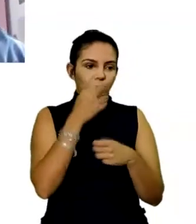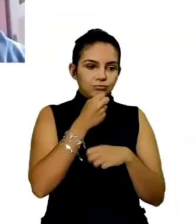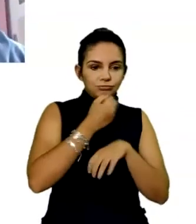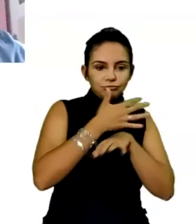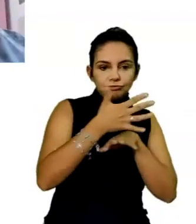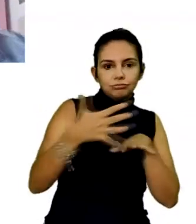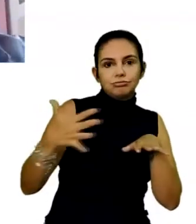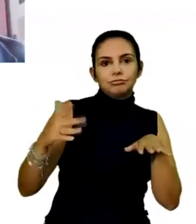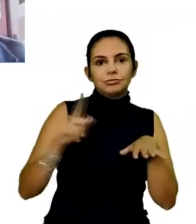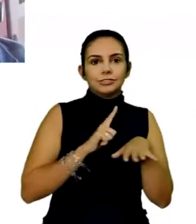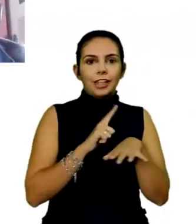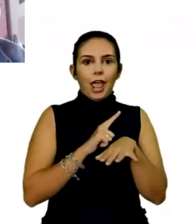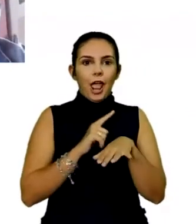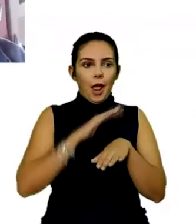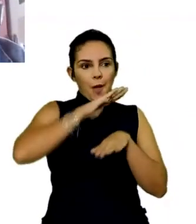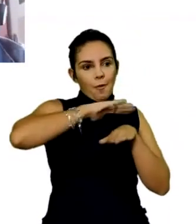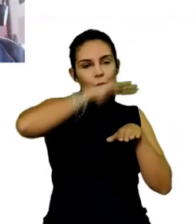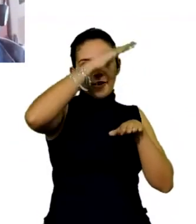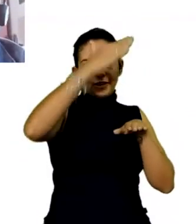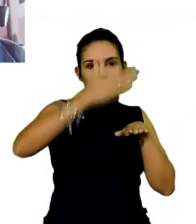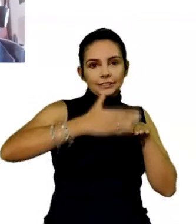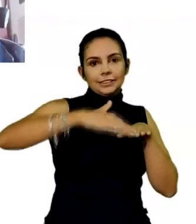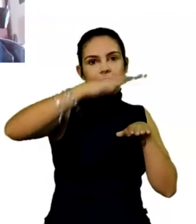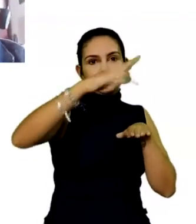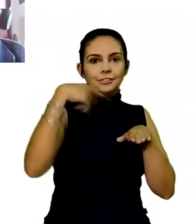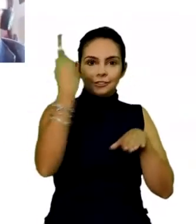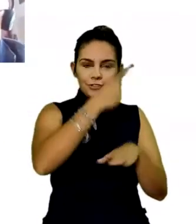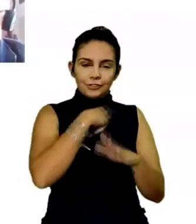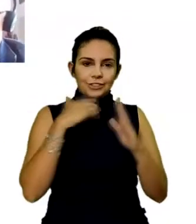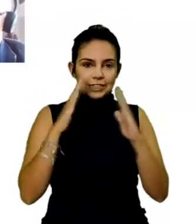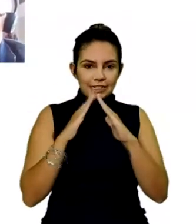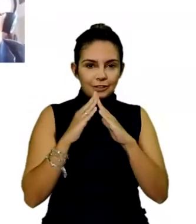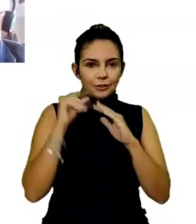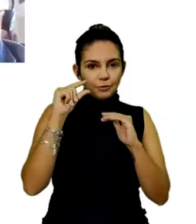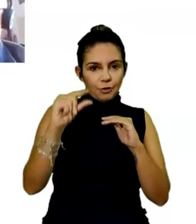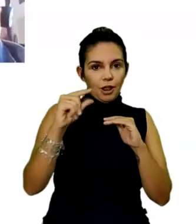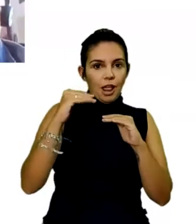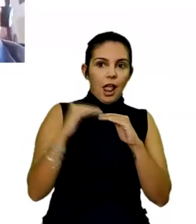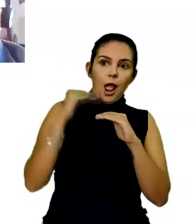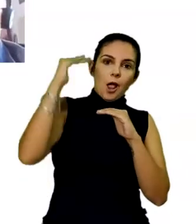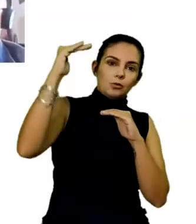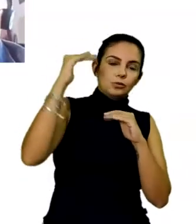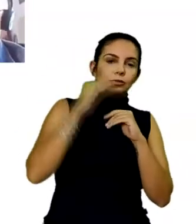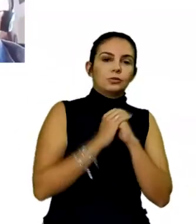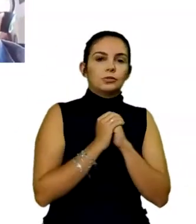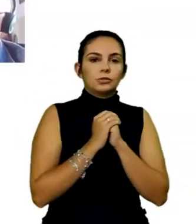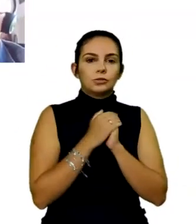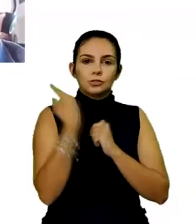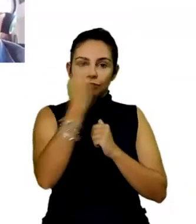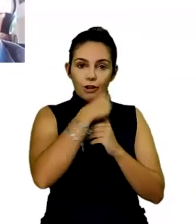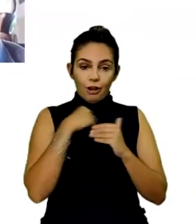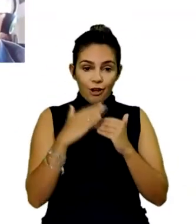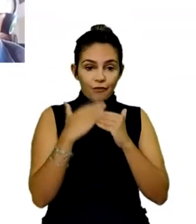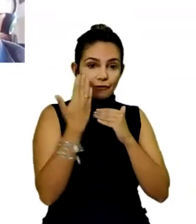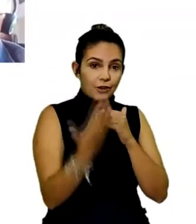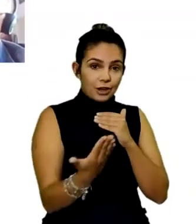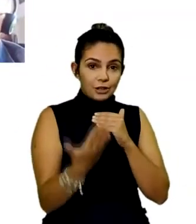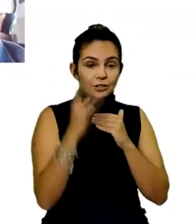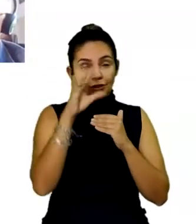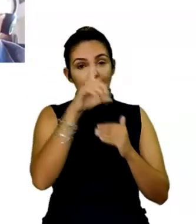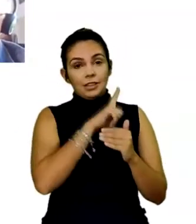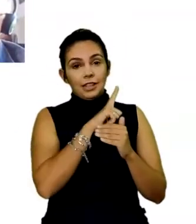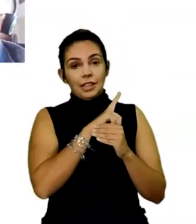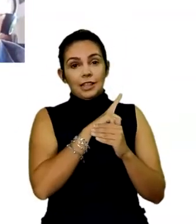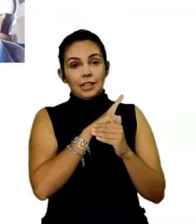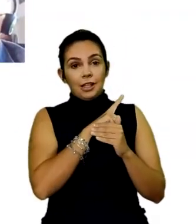tem jardim, temos umas montanhas aqui, que nossa casa fica um pouco no alto e na nossa